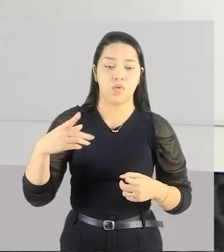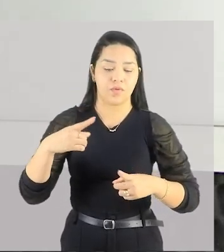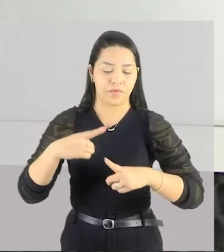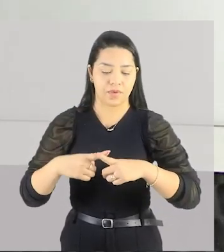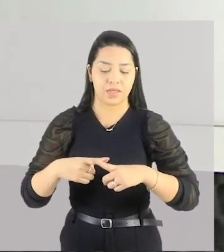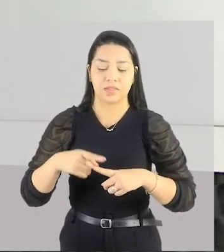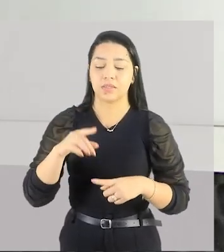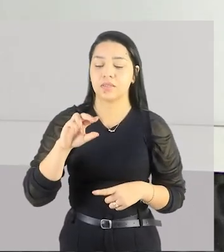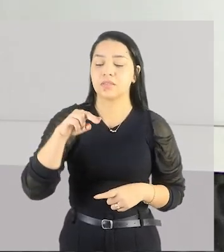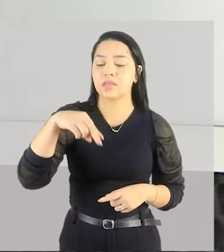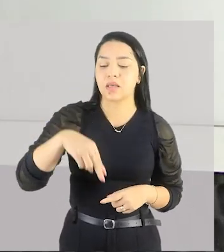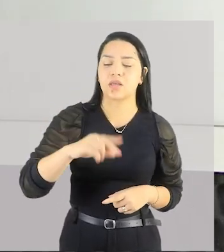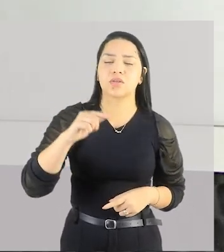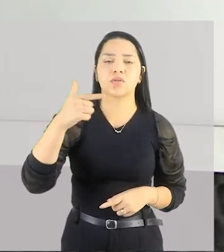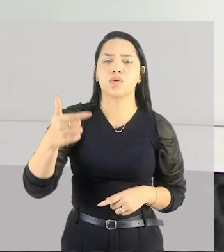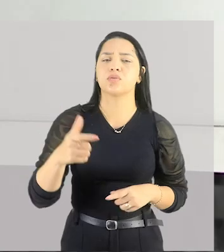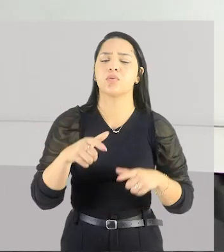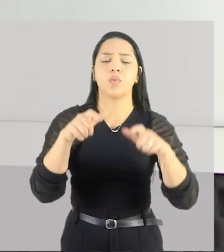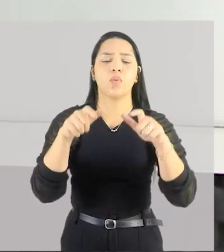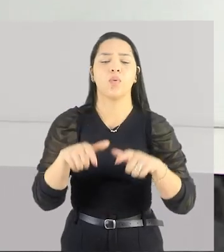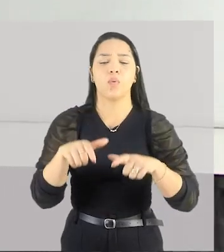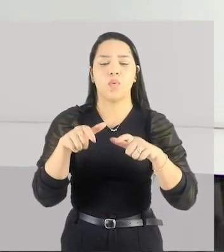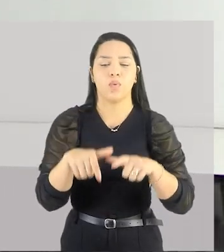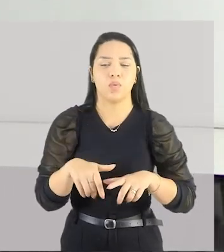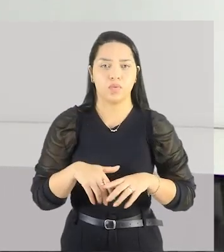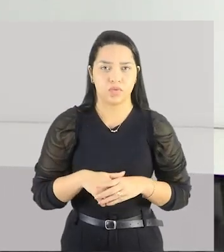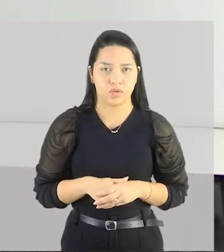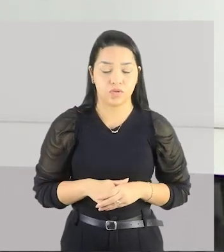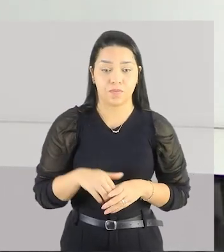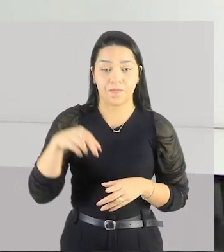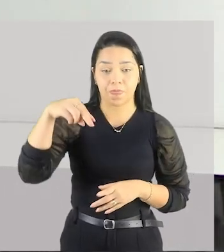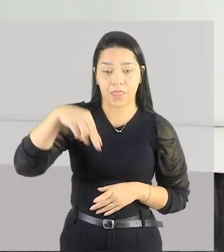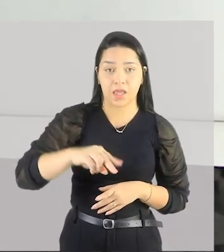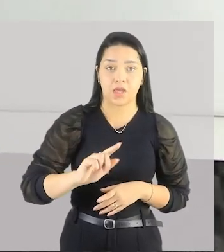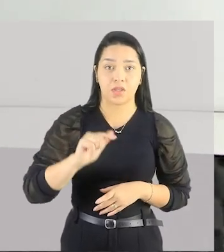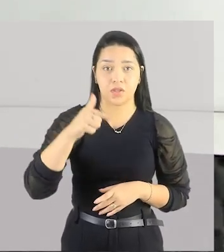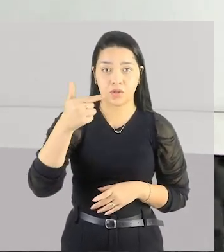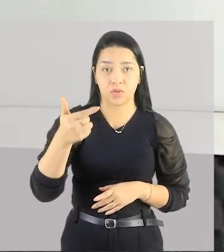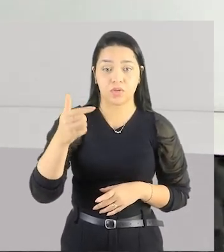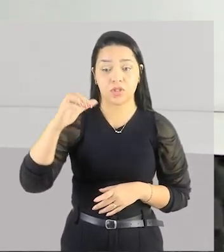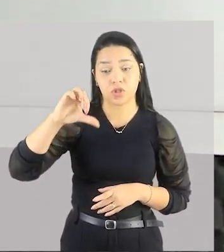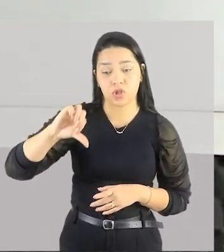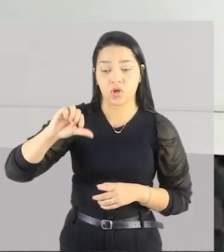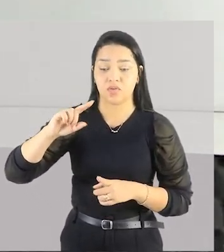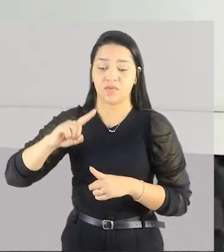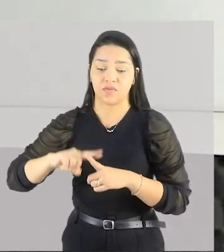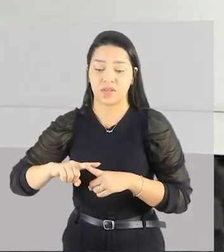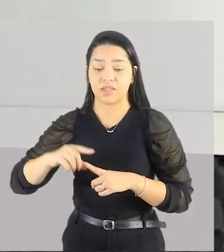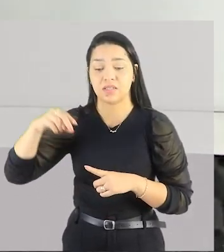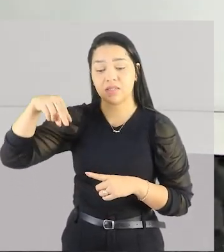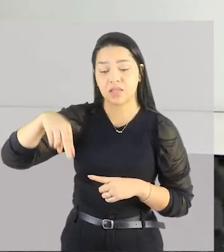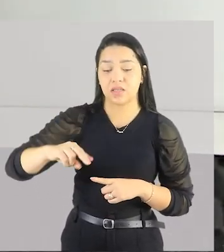à quarta, tá? Não esquece, tanto o coeficiente quanto a variável.